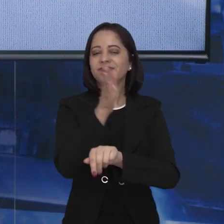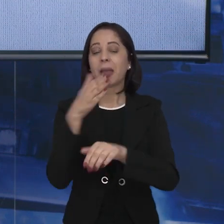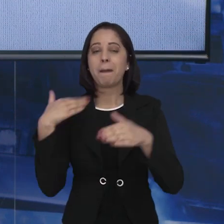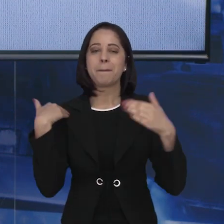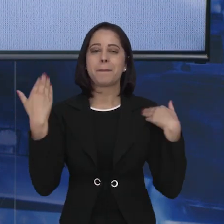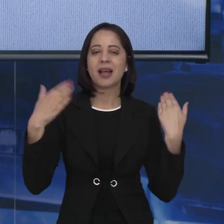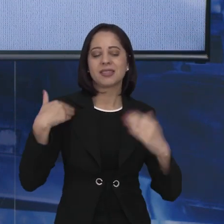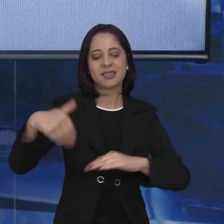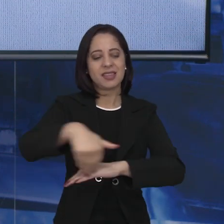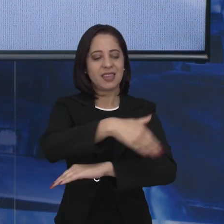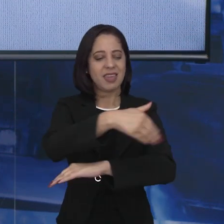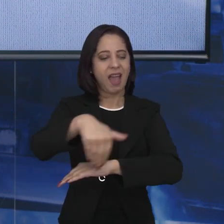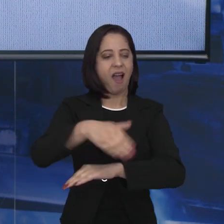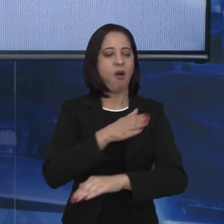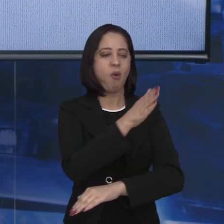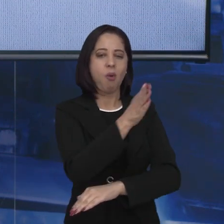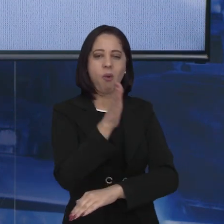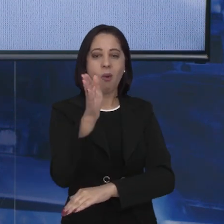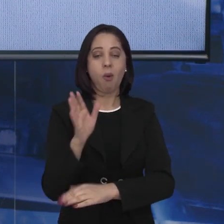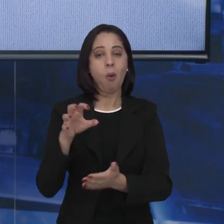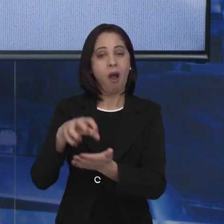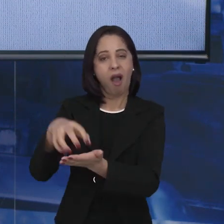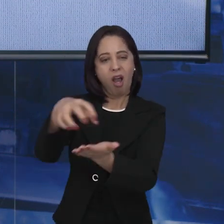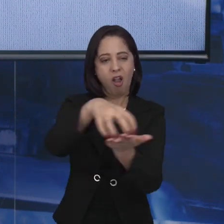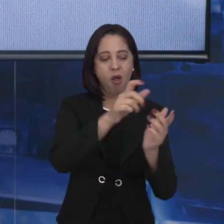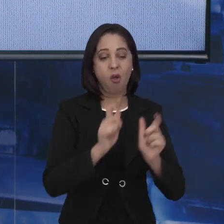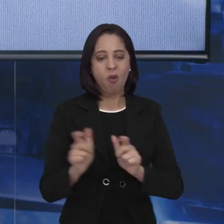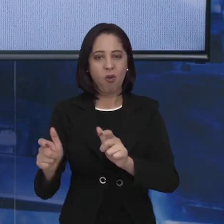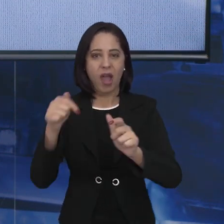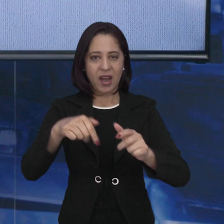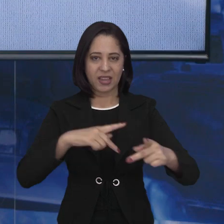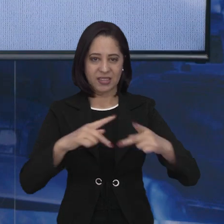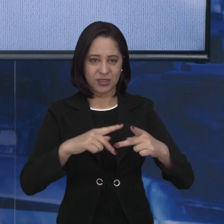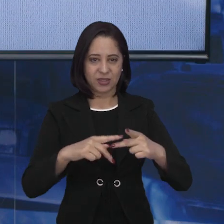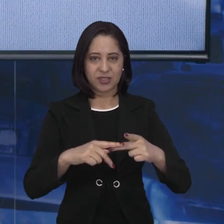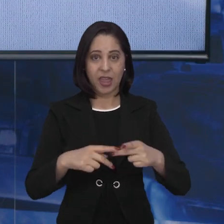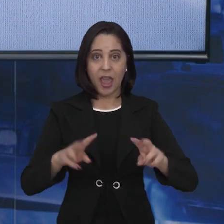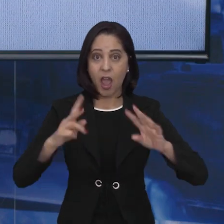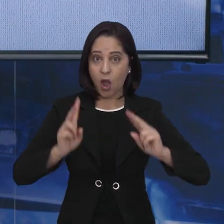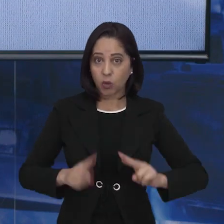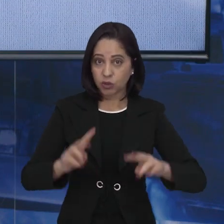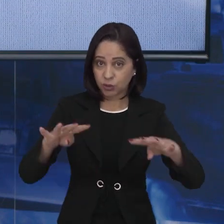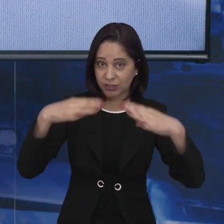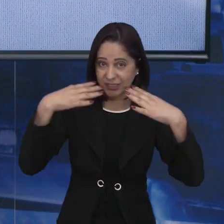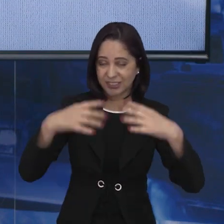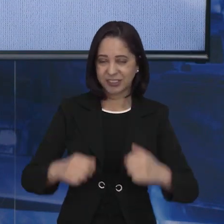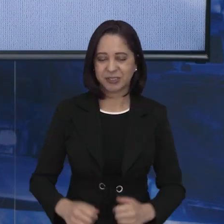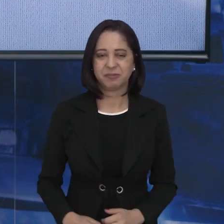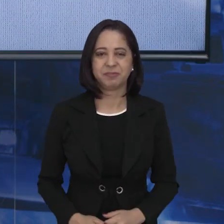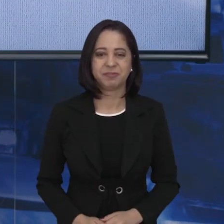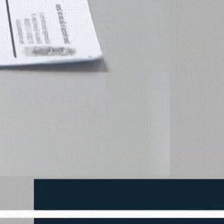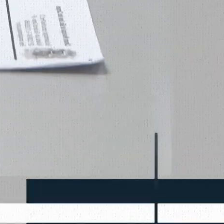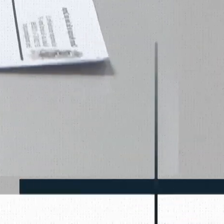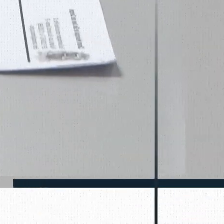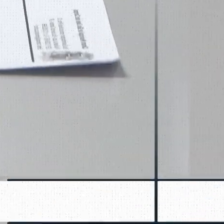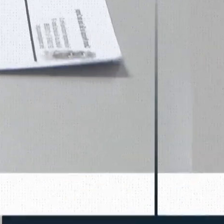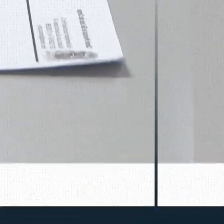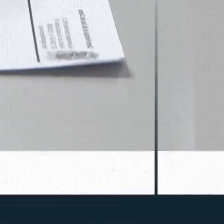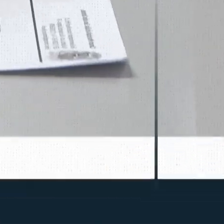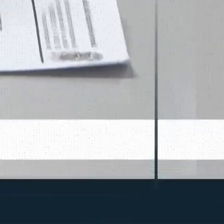nosso passeio pelas ruas e pontos turísticos da cidade. Então fica por aí que o programa já começou.